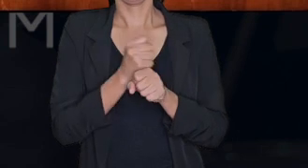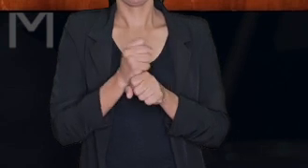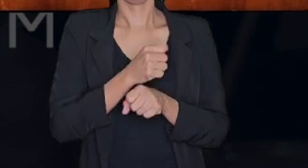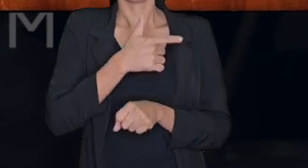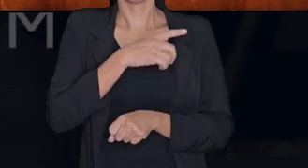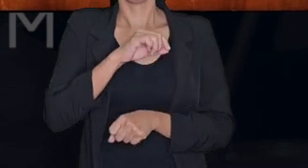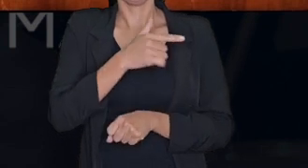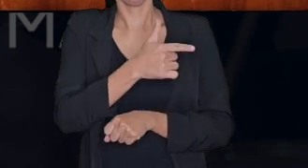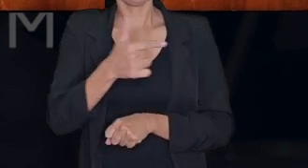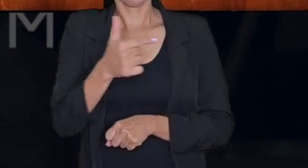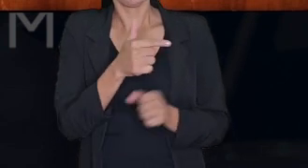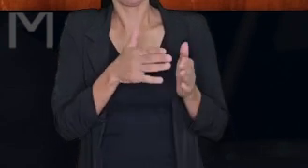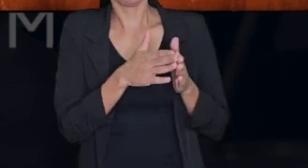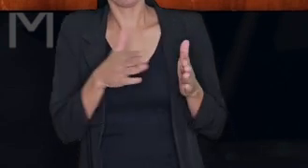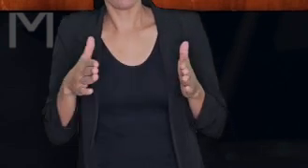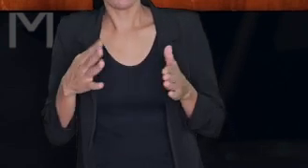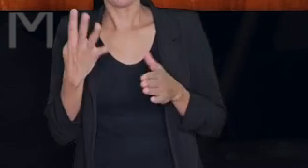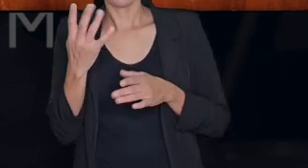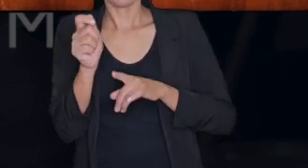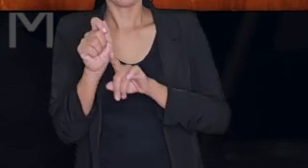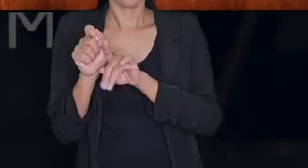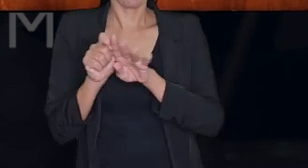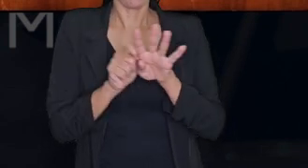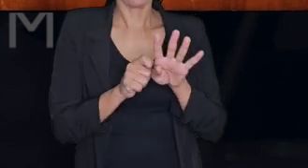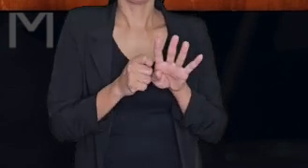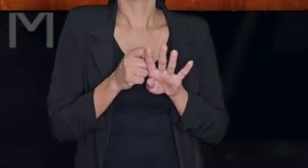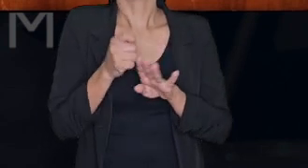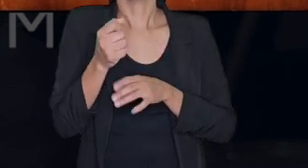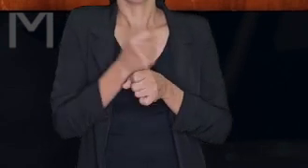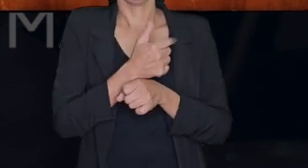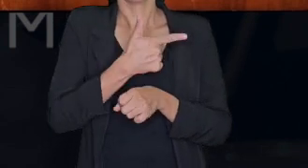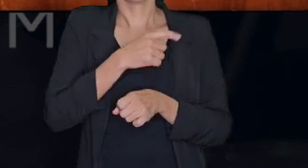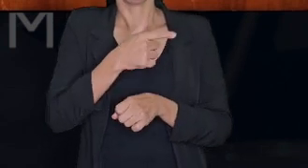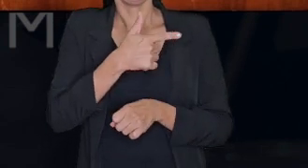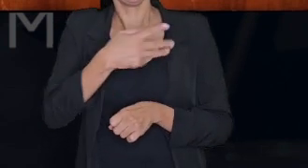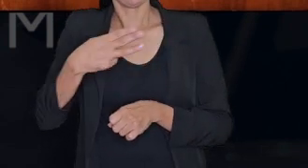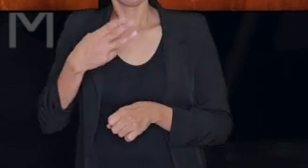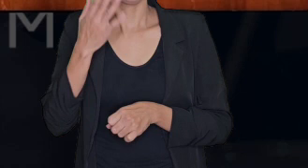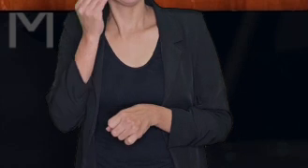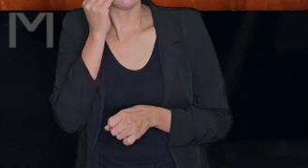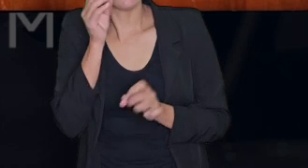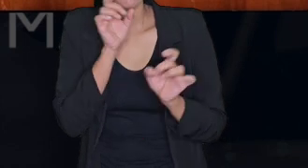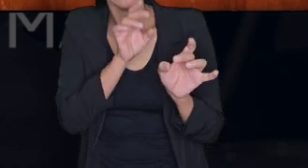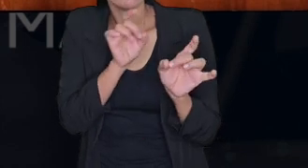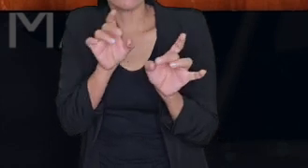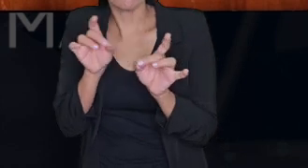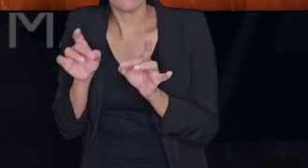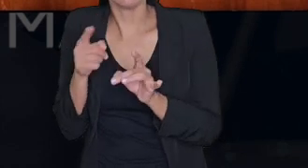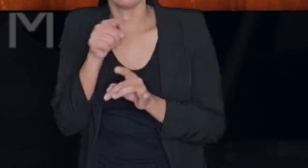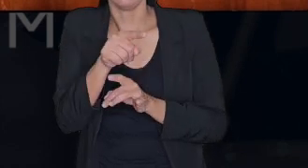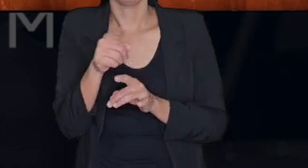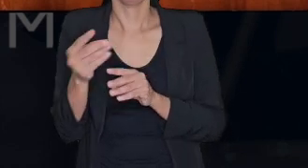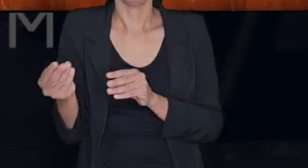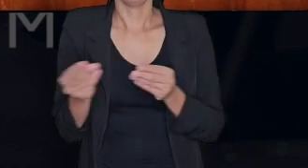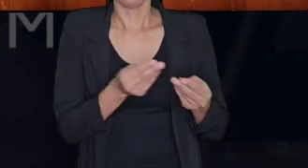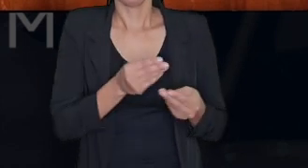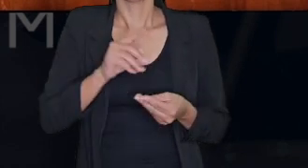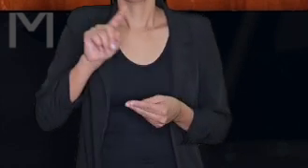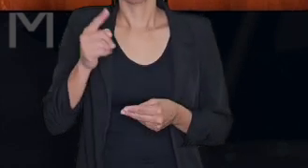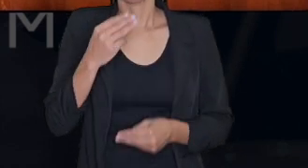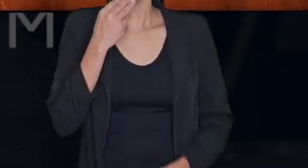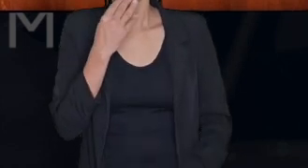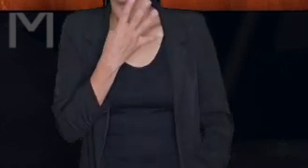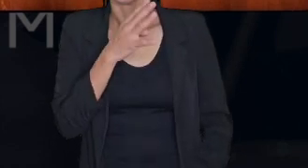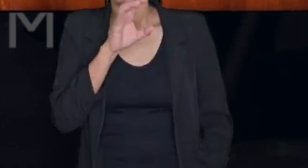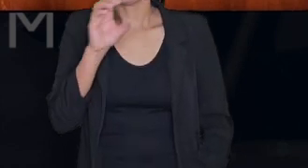agora colocar no mercado durante o ano de 2022 todo e nos 4 primeiros meses do ano de 2023 eles vão tentar vender